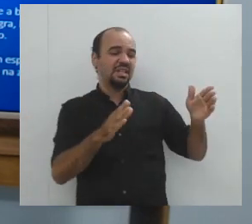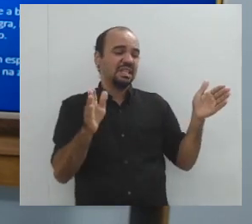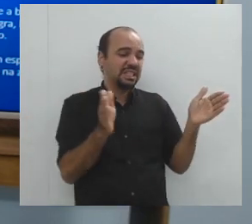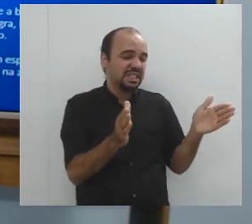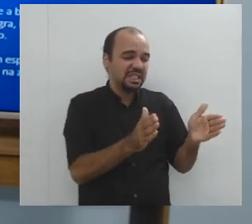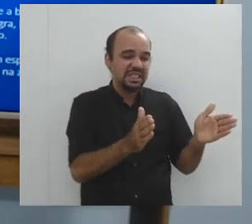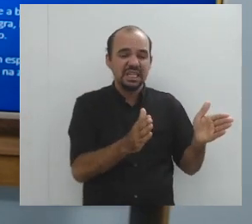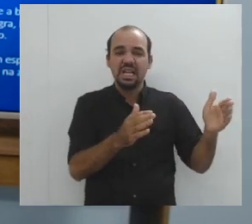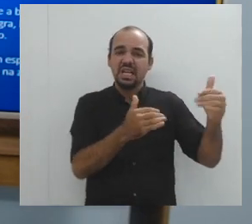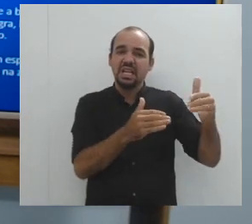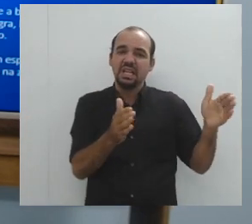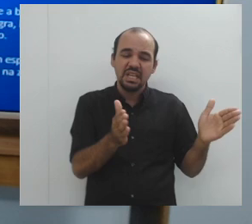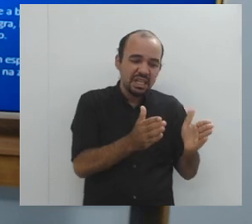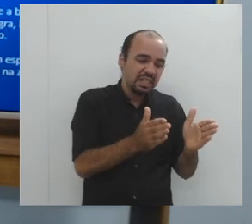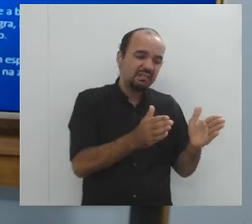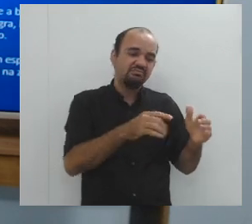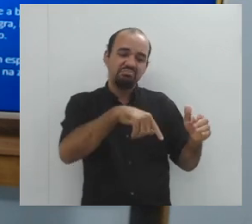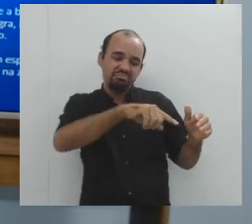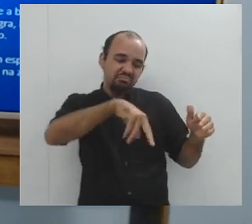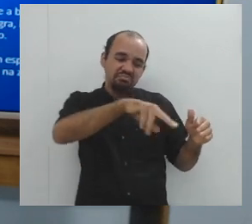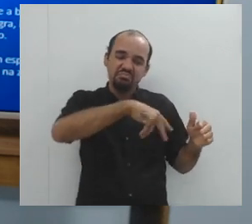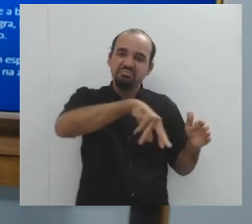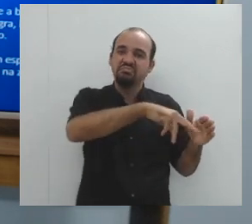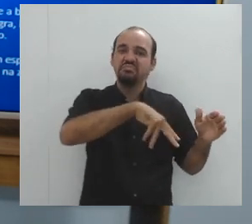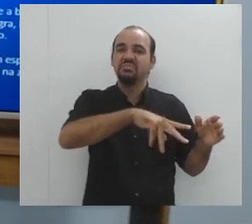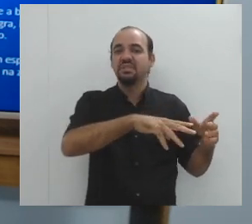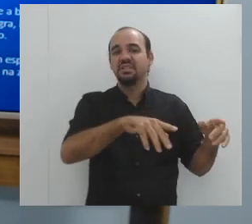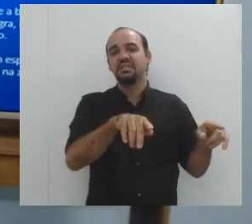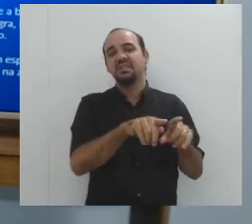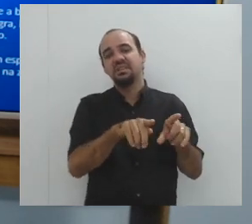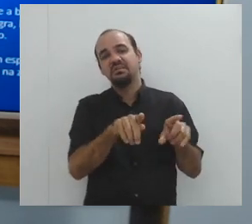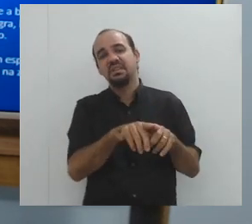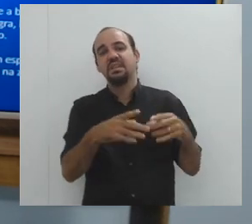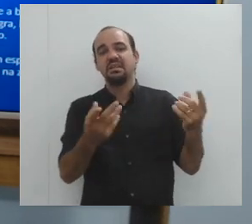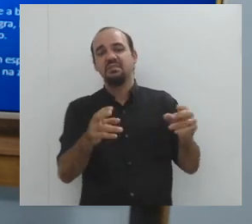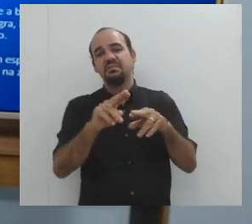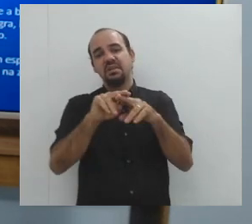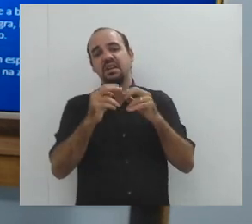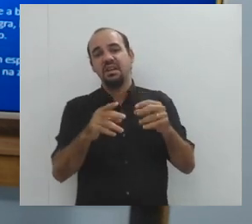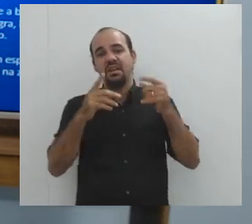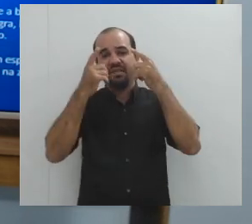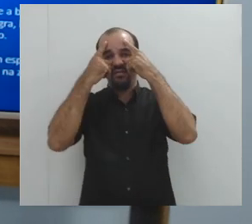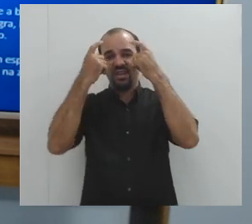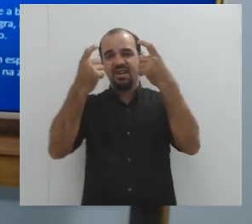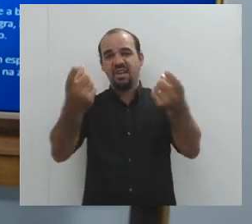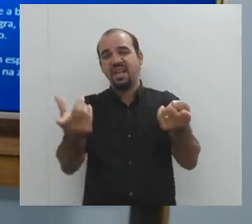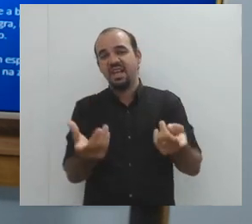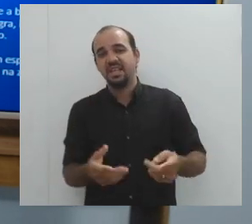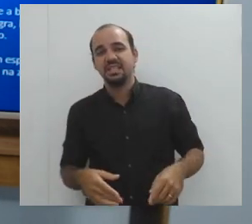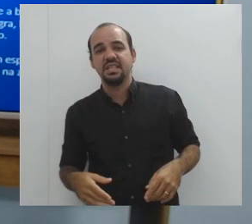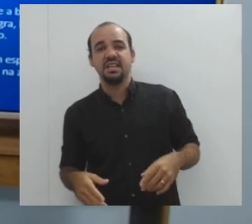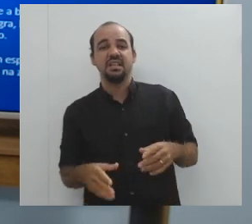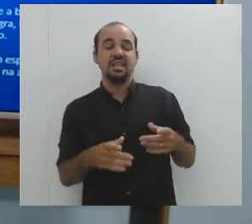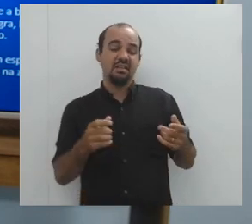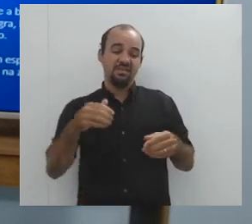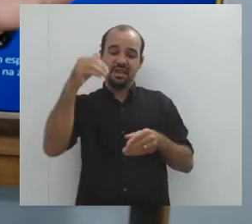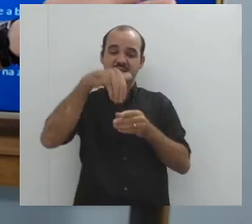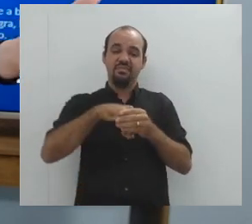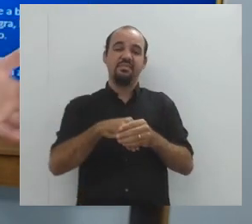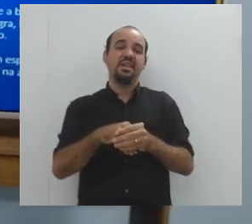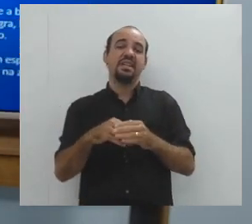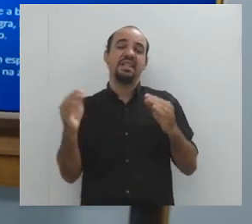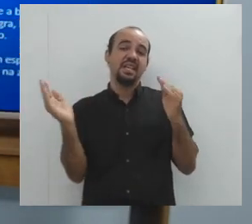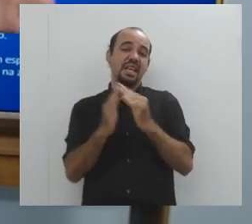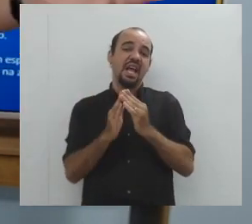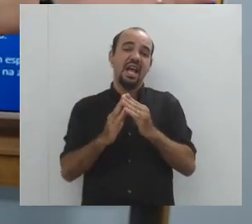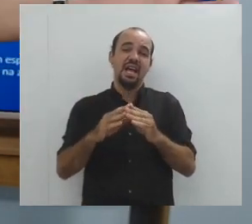e também a questão da violência, que limita muito a liberdade das pessoas e a liberdade das crianças de